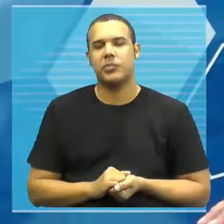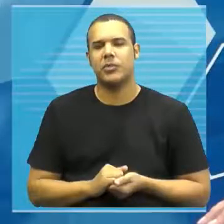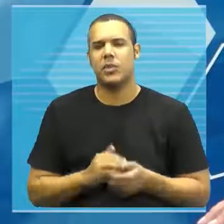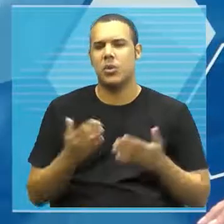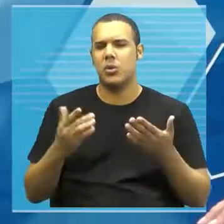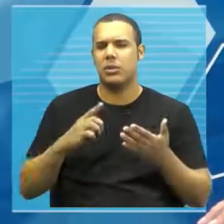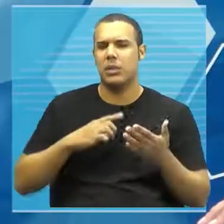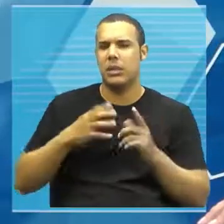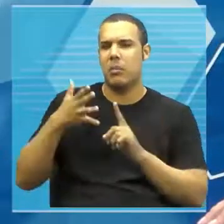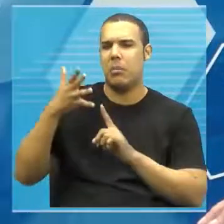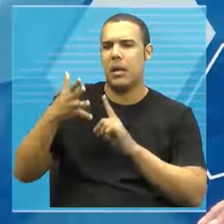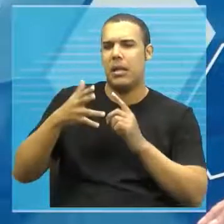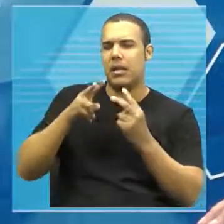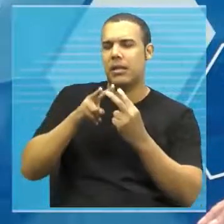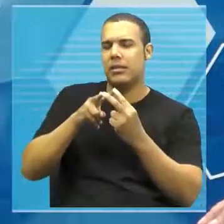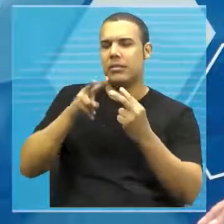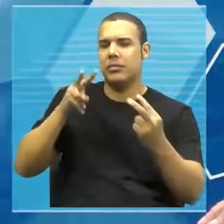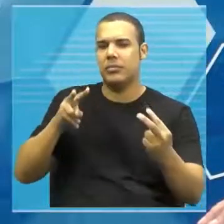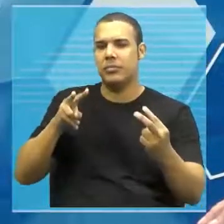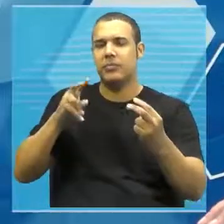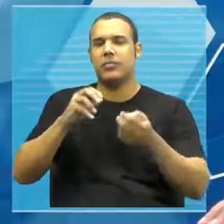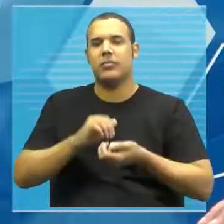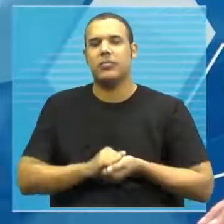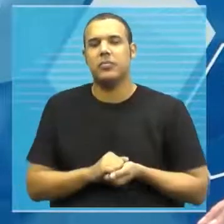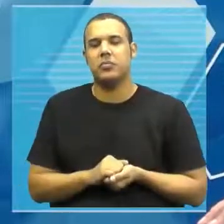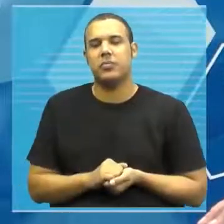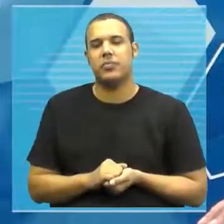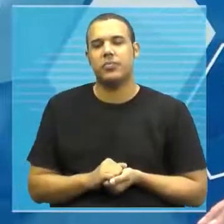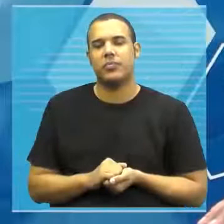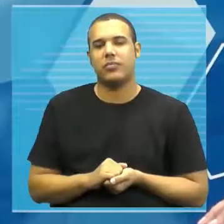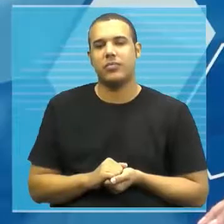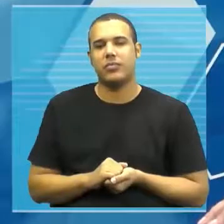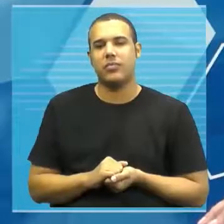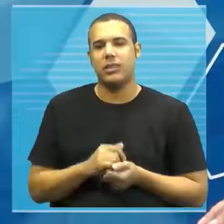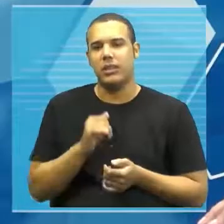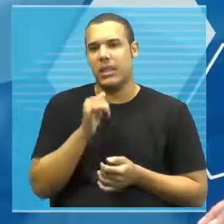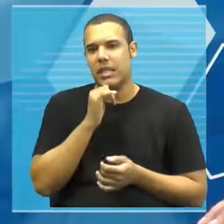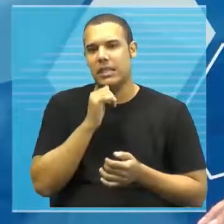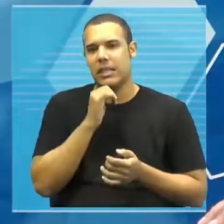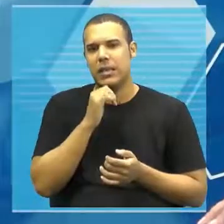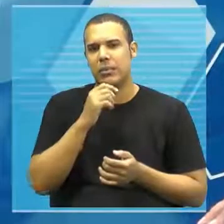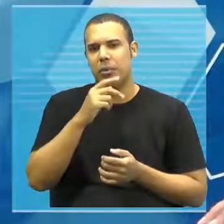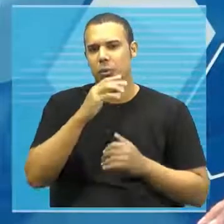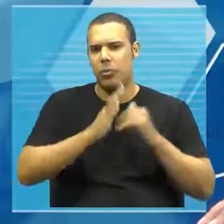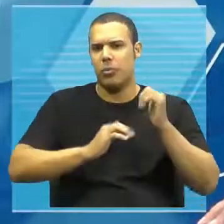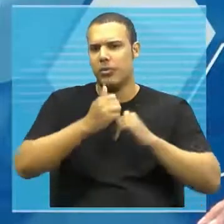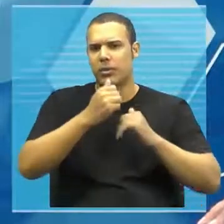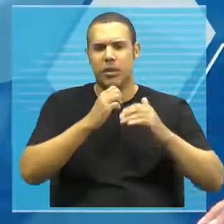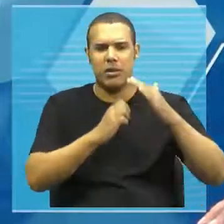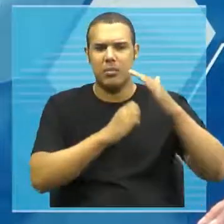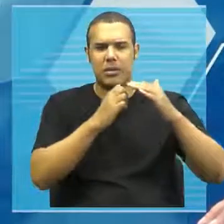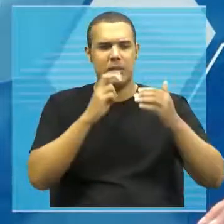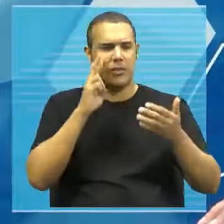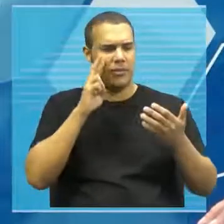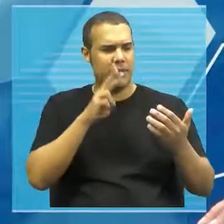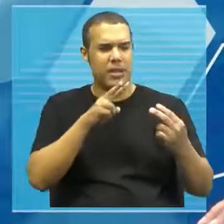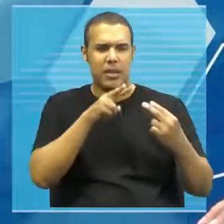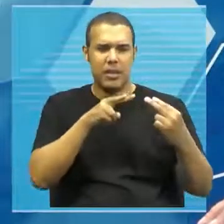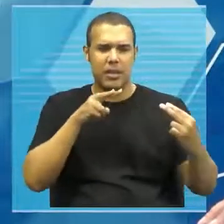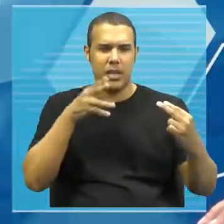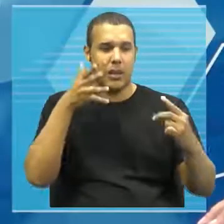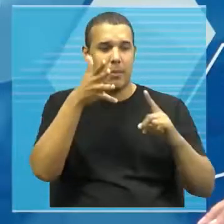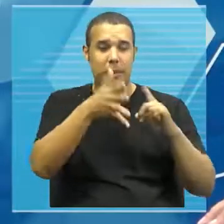palestras remotos o empresário aqui daqui do Brasil ele assistir de forma remota